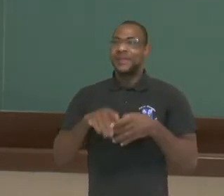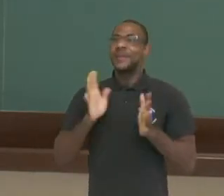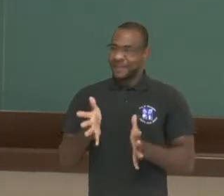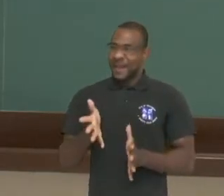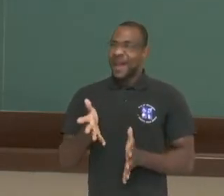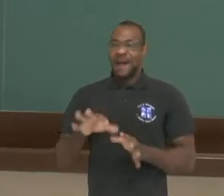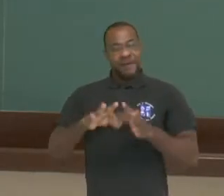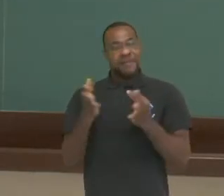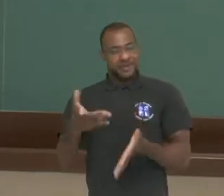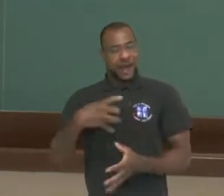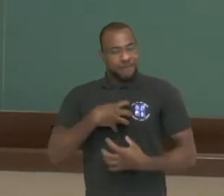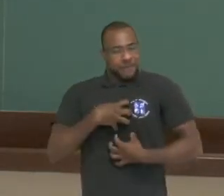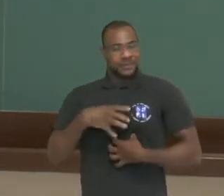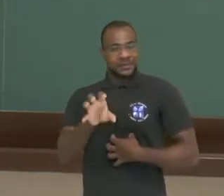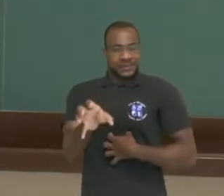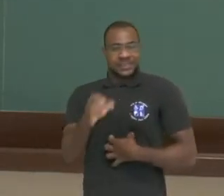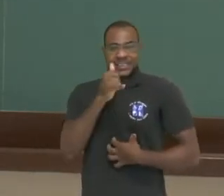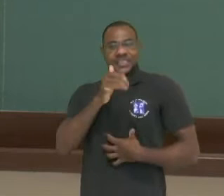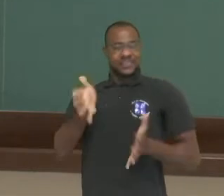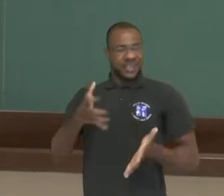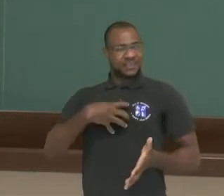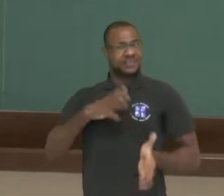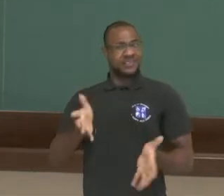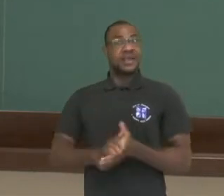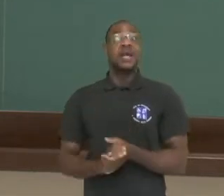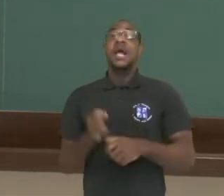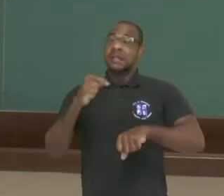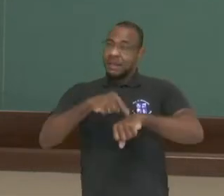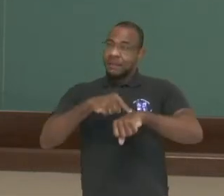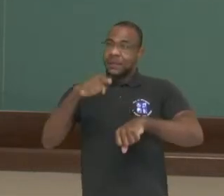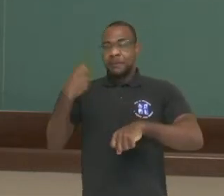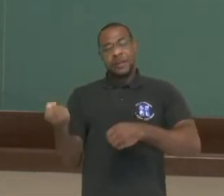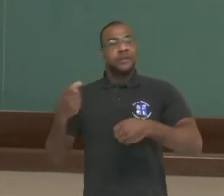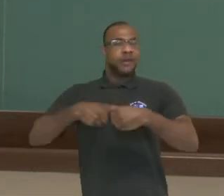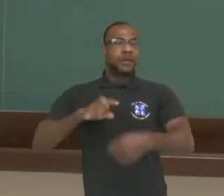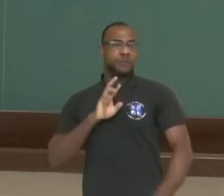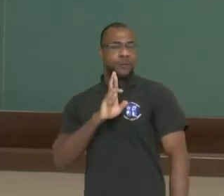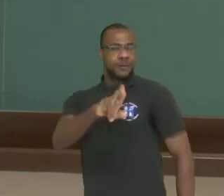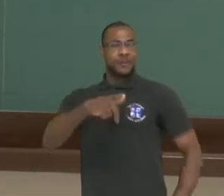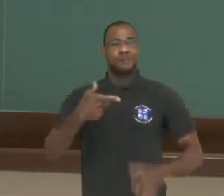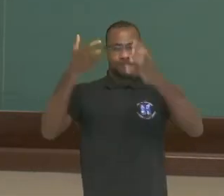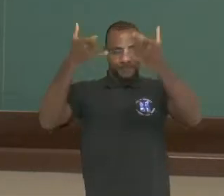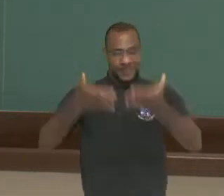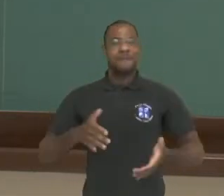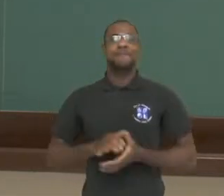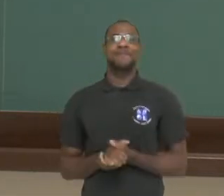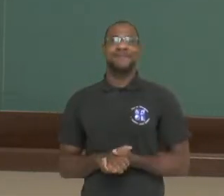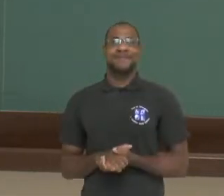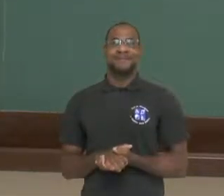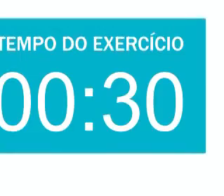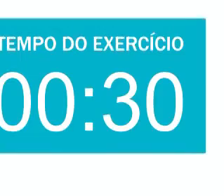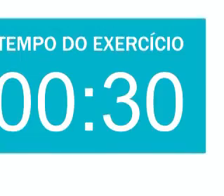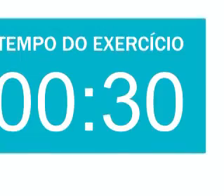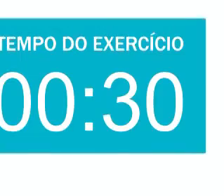passado por essa situação. Vou dar um tempinho para você e eu já volto para falar mais sobre. Combinado? Até já!